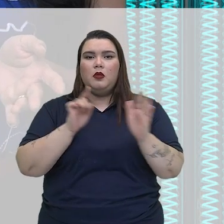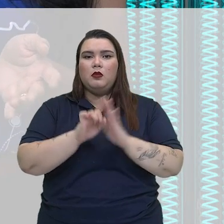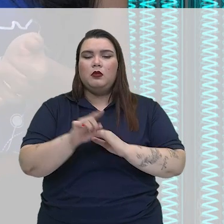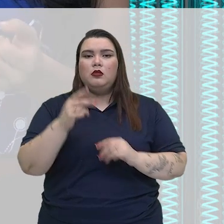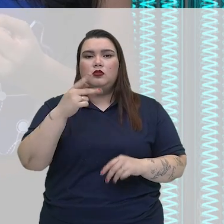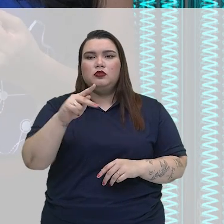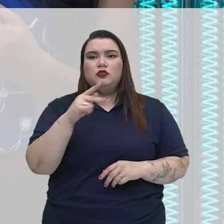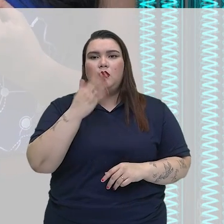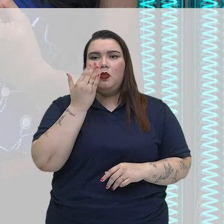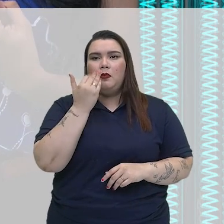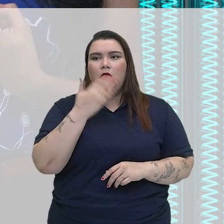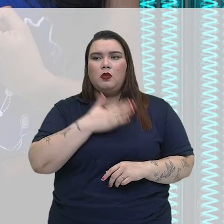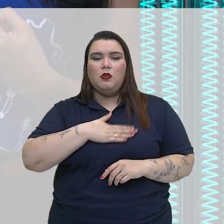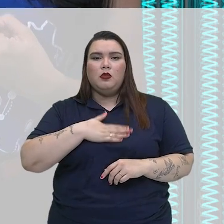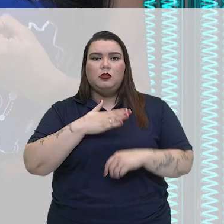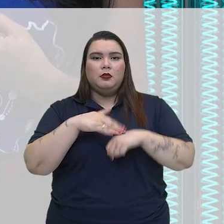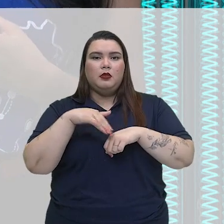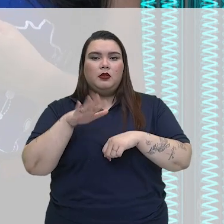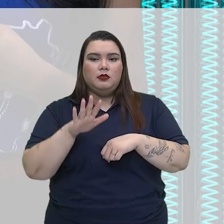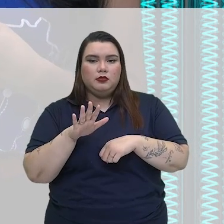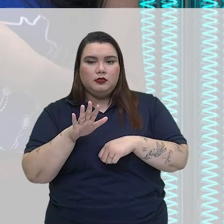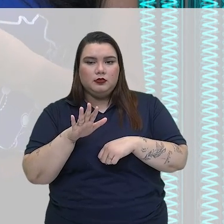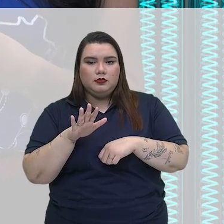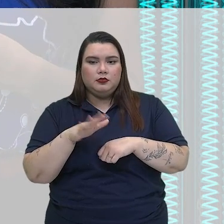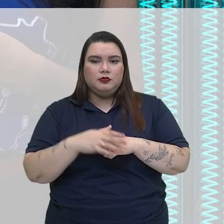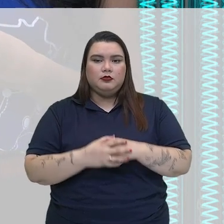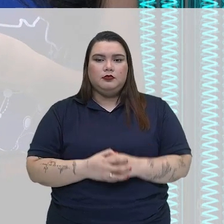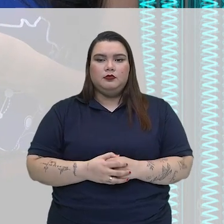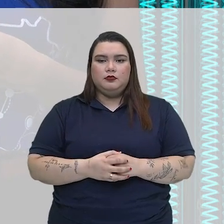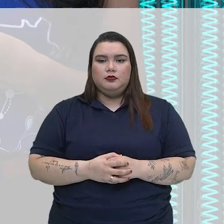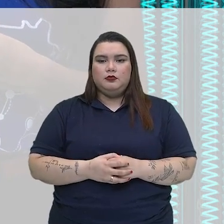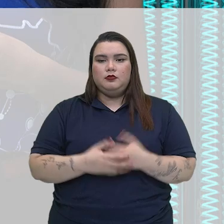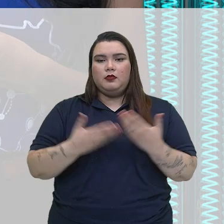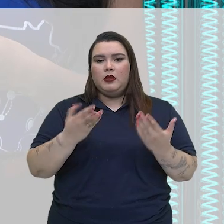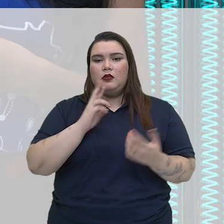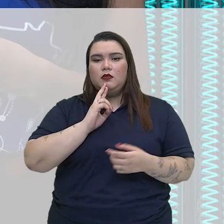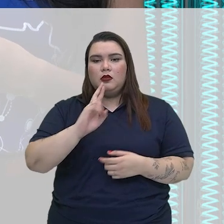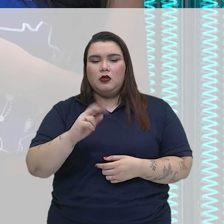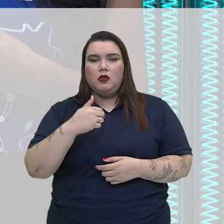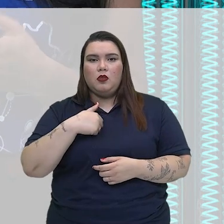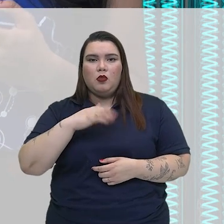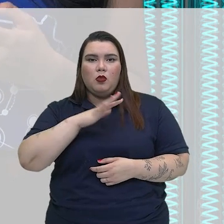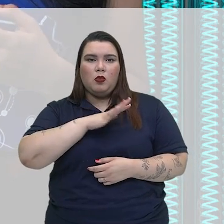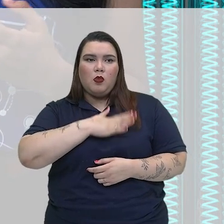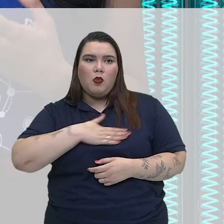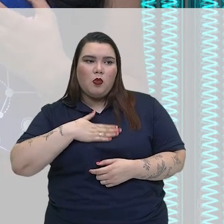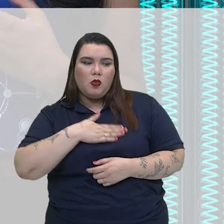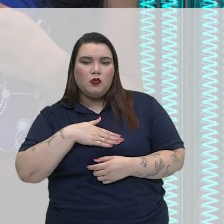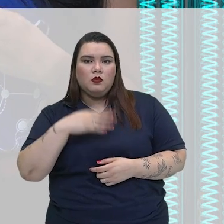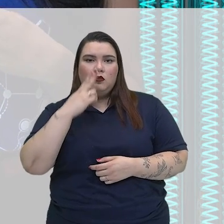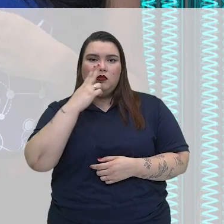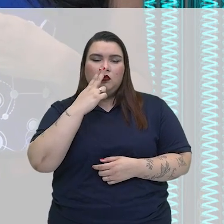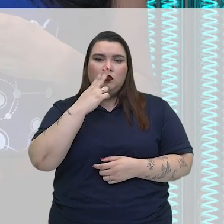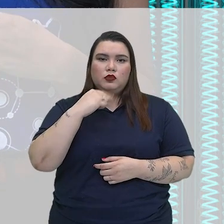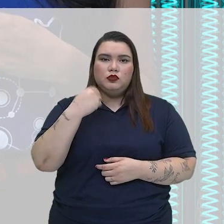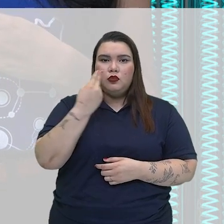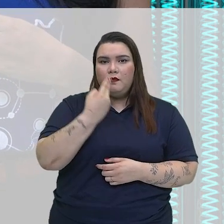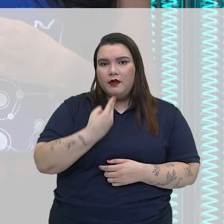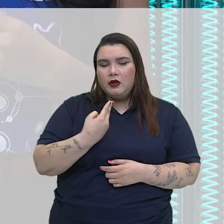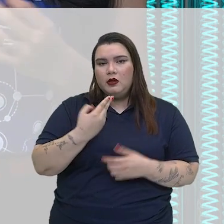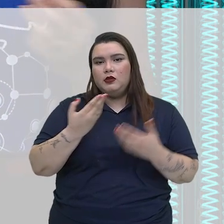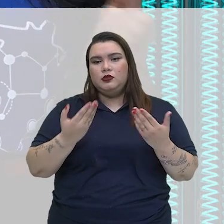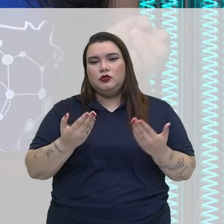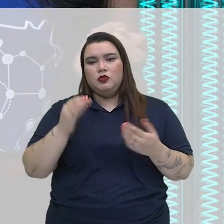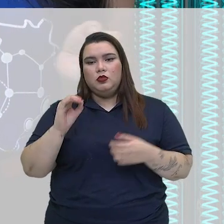comida preferida? I like ice cream. Eu gosto, né, de sorvete. Ou você pode usar I